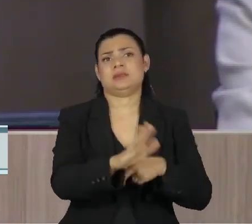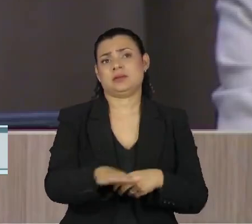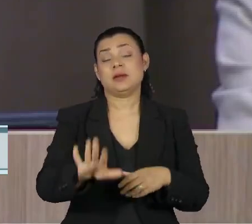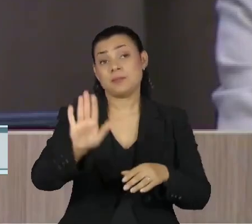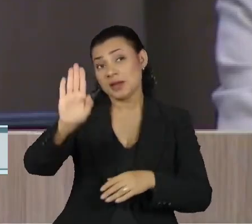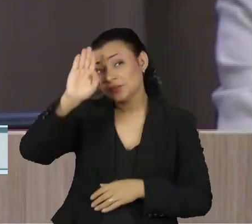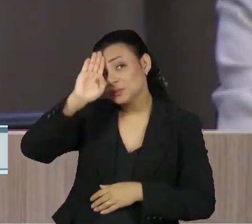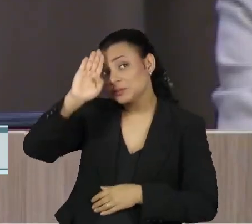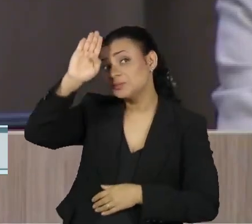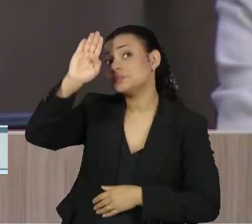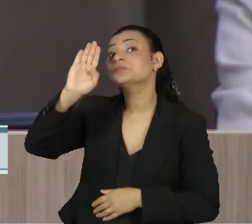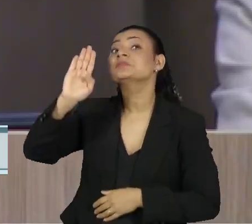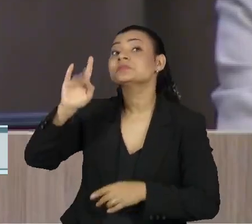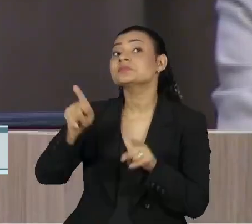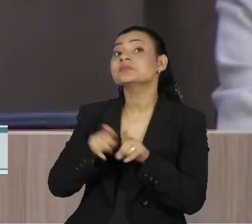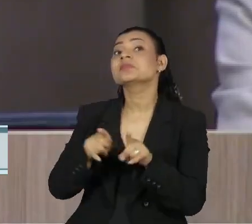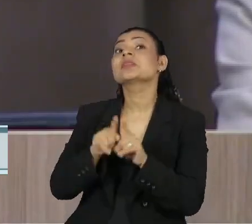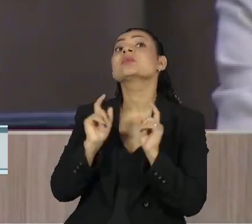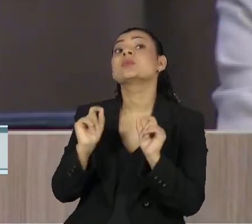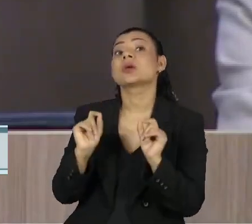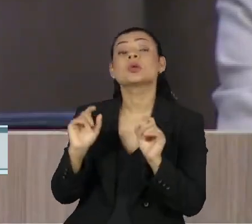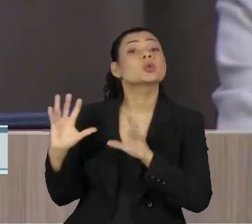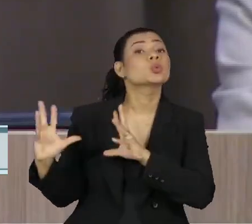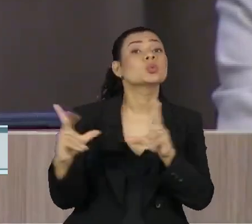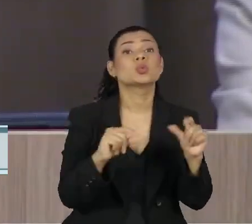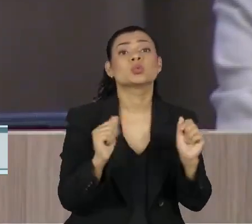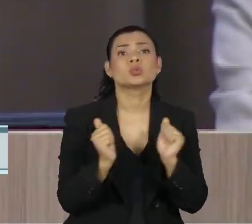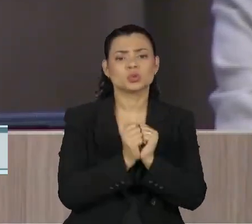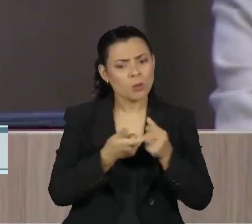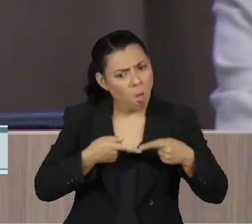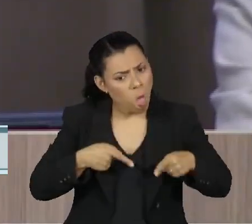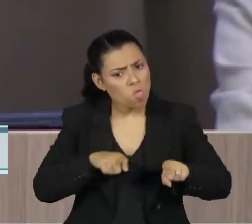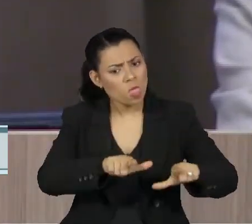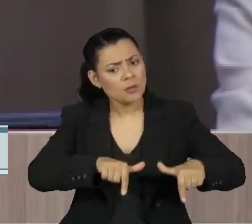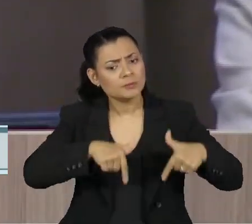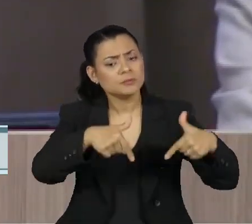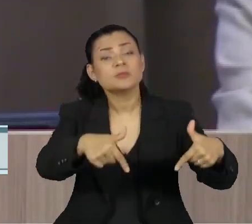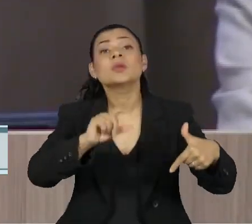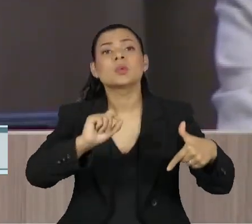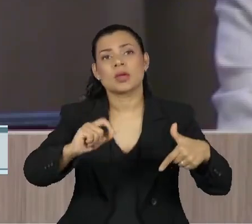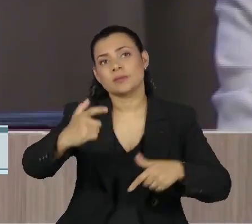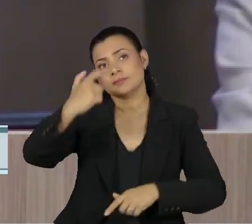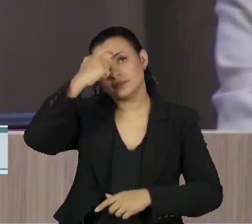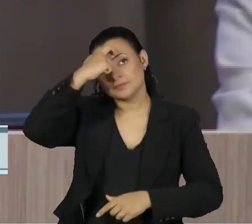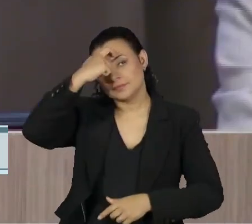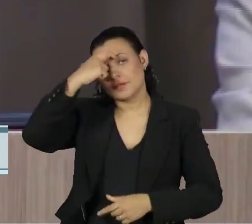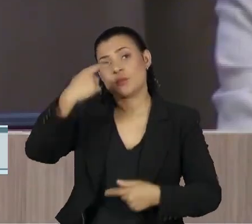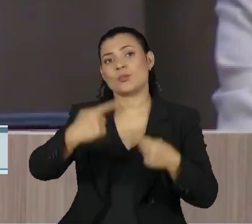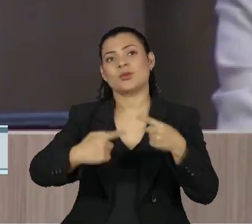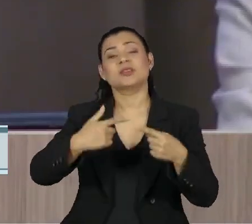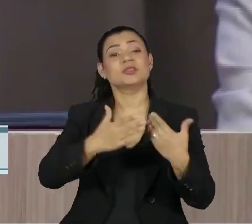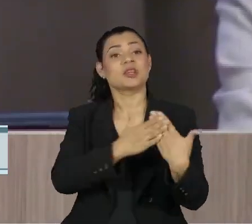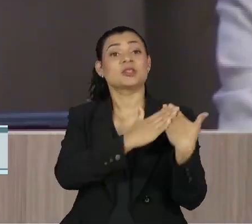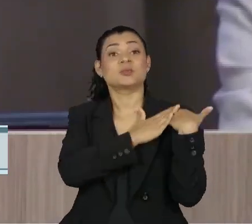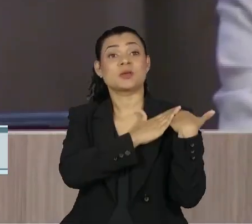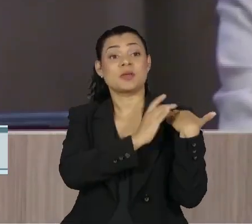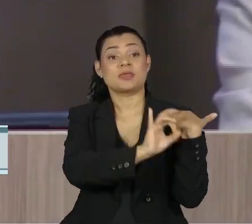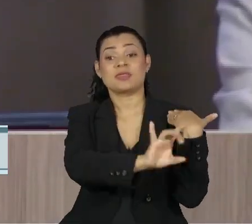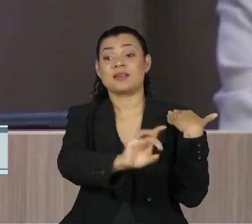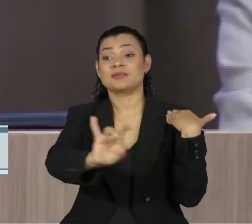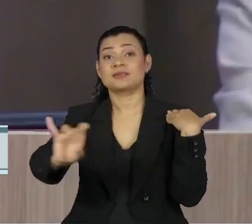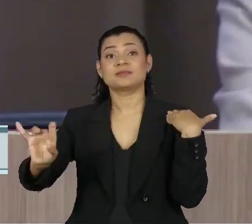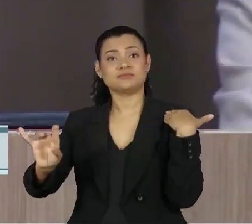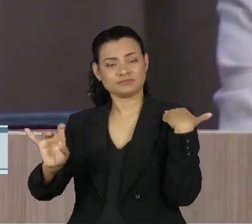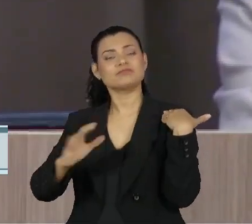coisa não vem antes da outra, isso é junto, mas também com a consciência política do nosso dever como